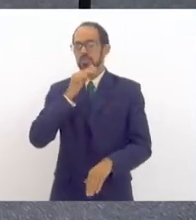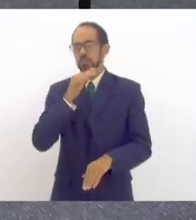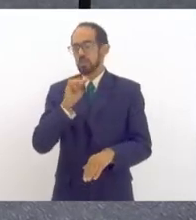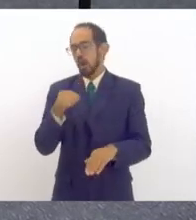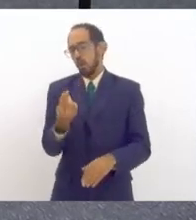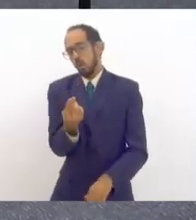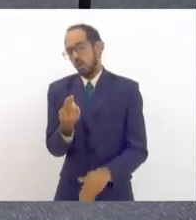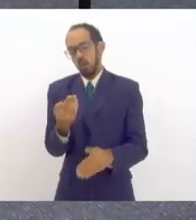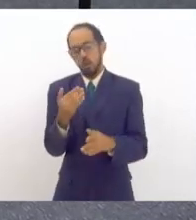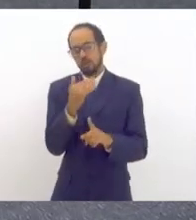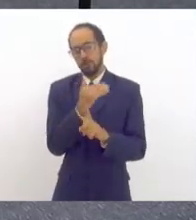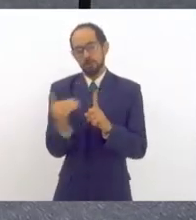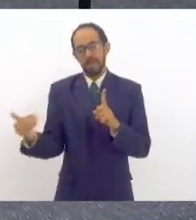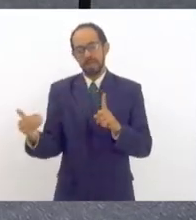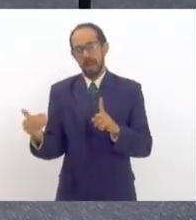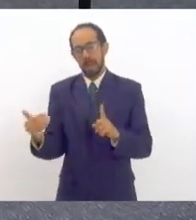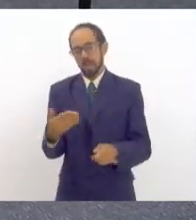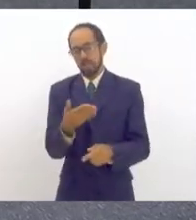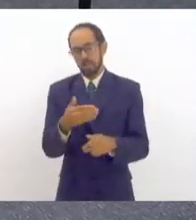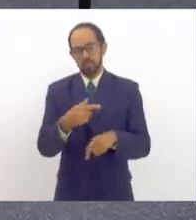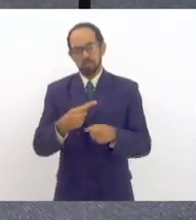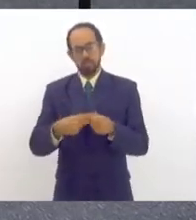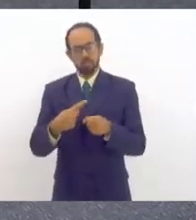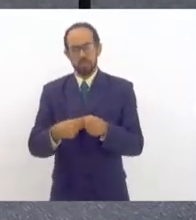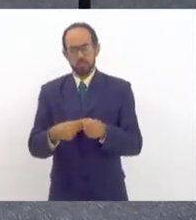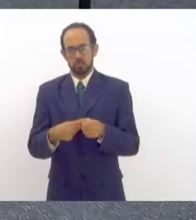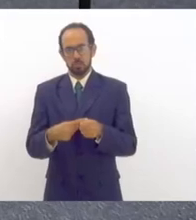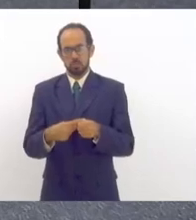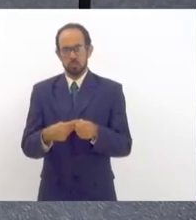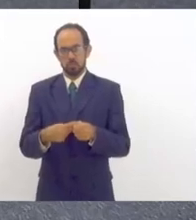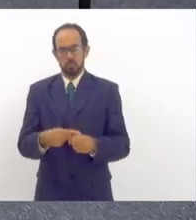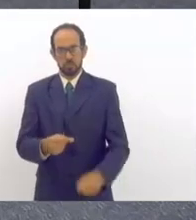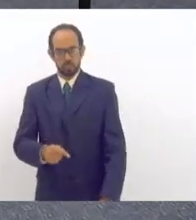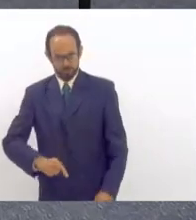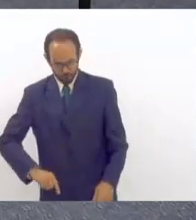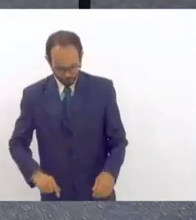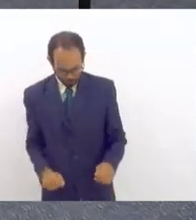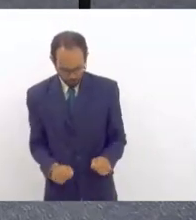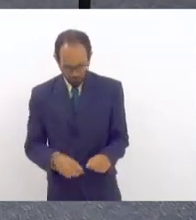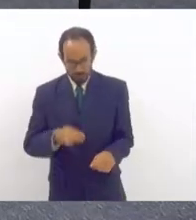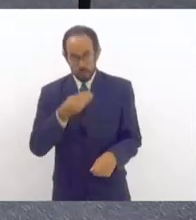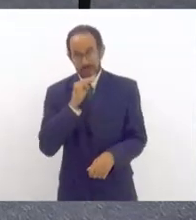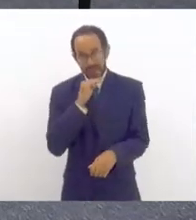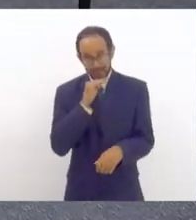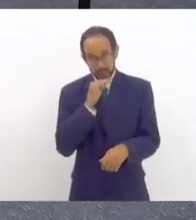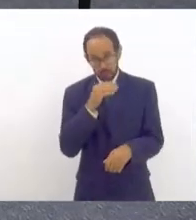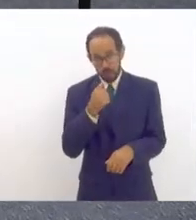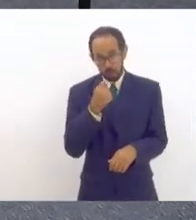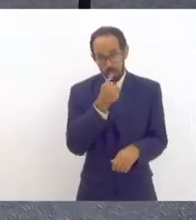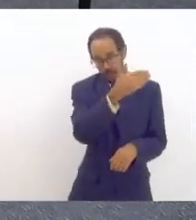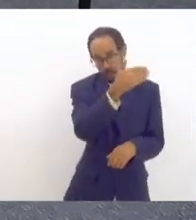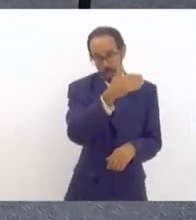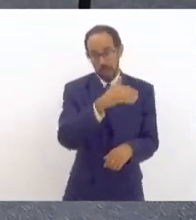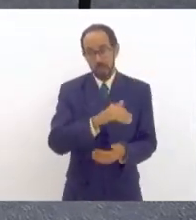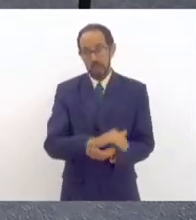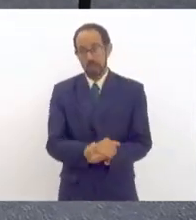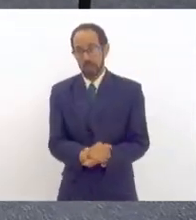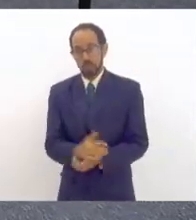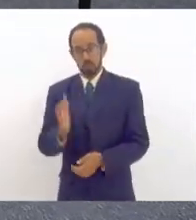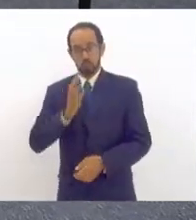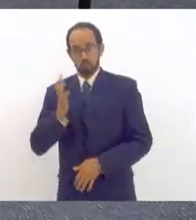os municípios estão para trás quer dizer no sentido centro da cidade então de mangarati vai para lá queimar Bastardos